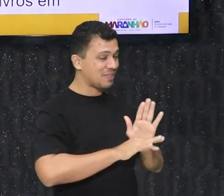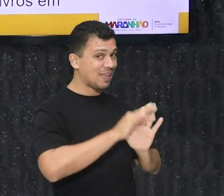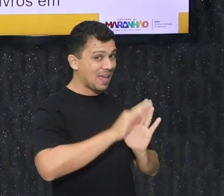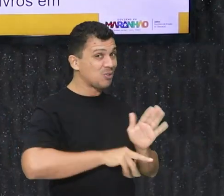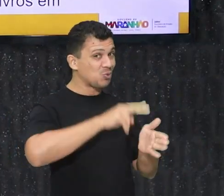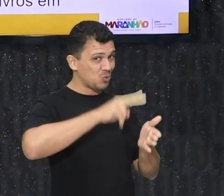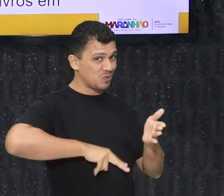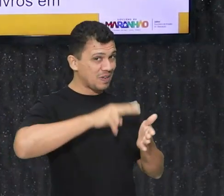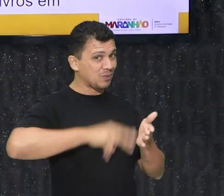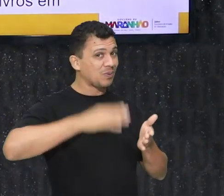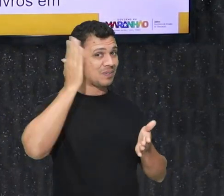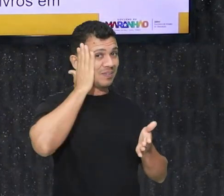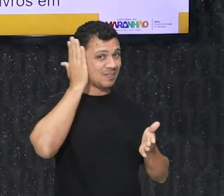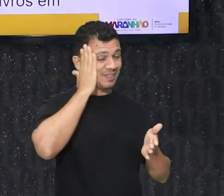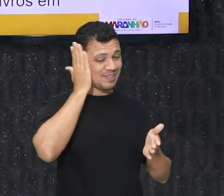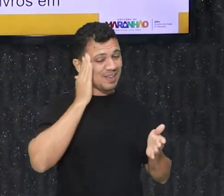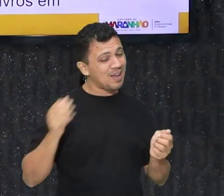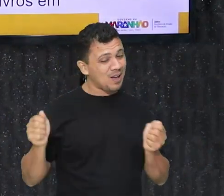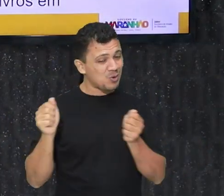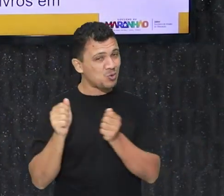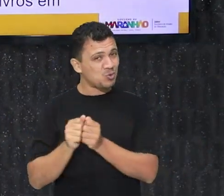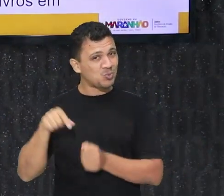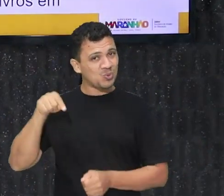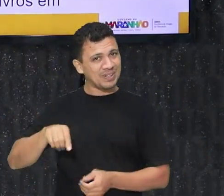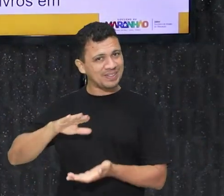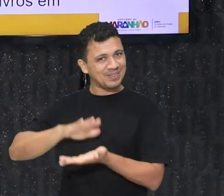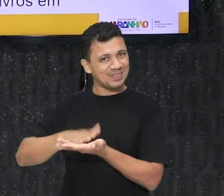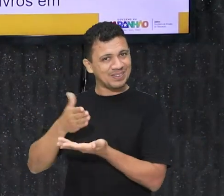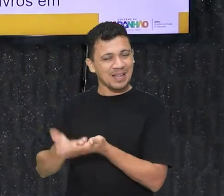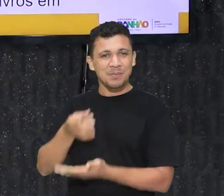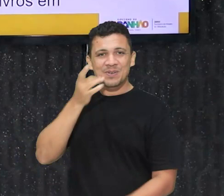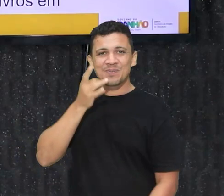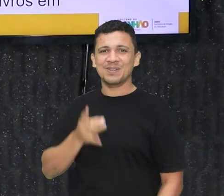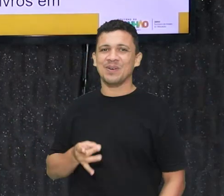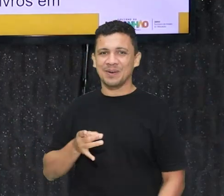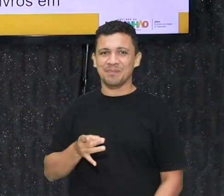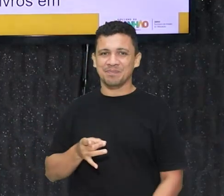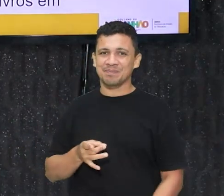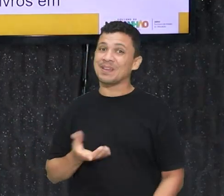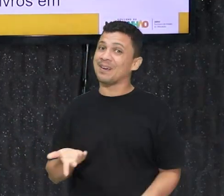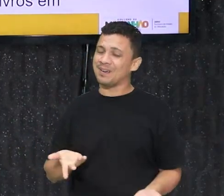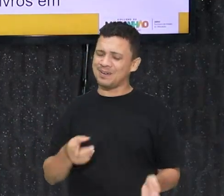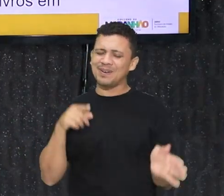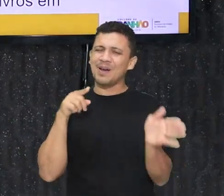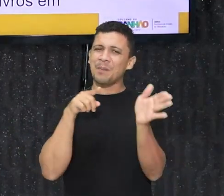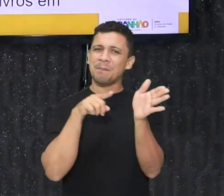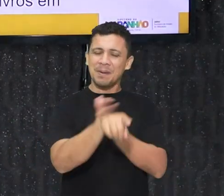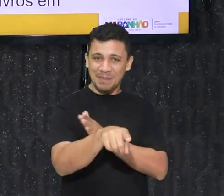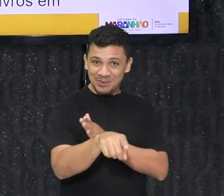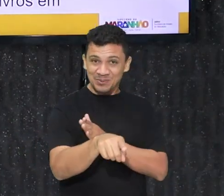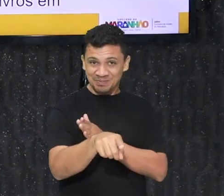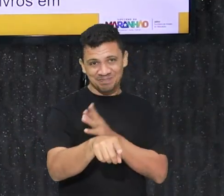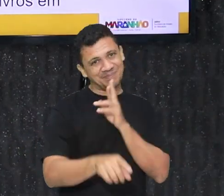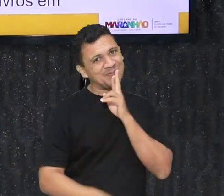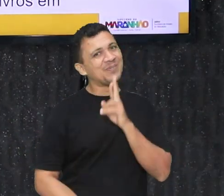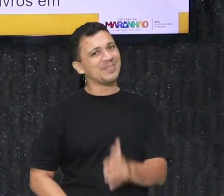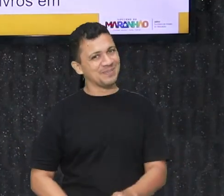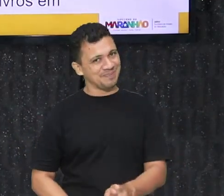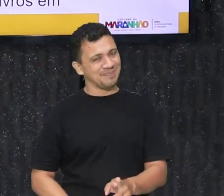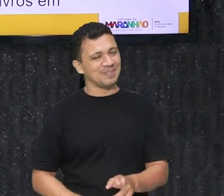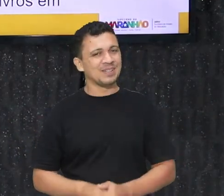texto. Eu e Manuel, mais uma vez aqui, de questão com vocês, né? De questão quer dizer assim, nós vamos responder uma questão, tá